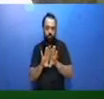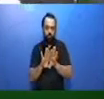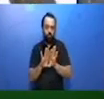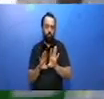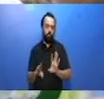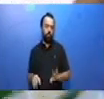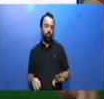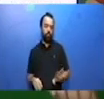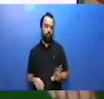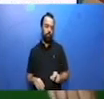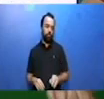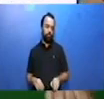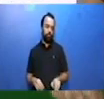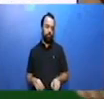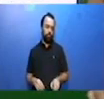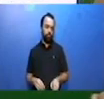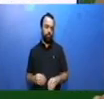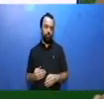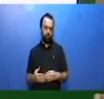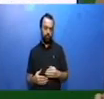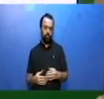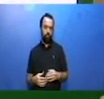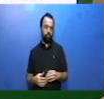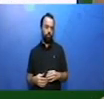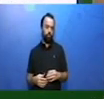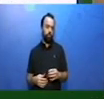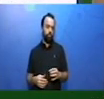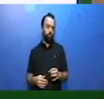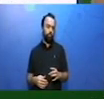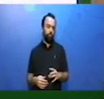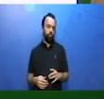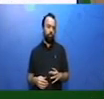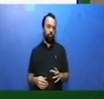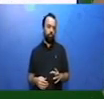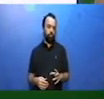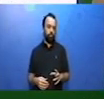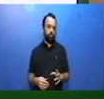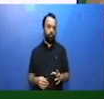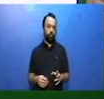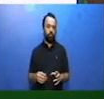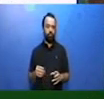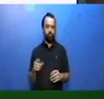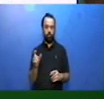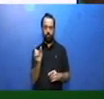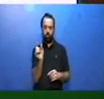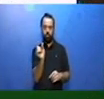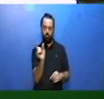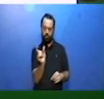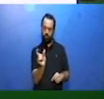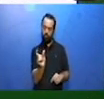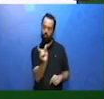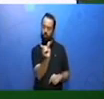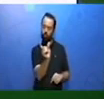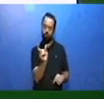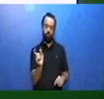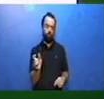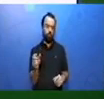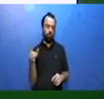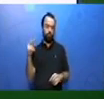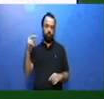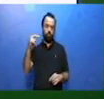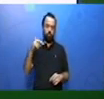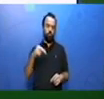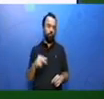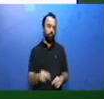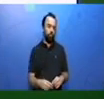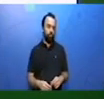juntar, né? Depois, cada parte dos serviços públicos você vai recortar. Está aqui, ó.